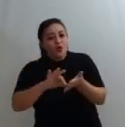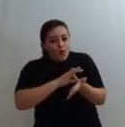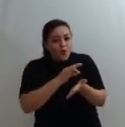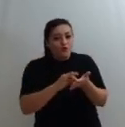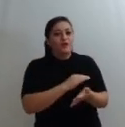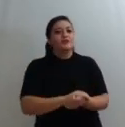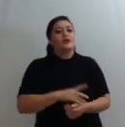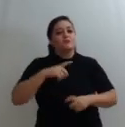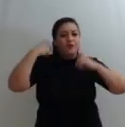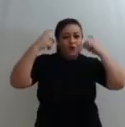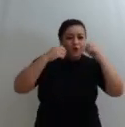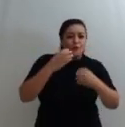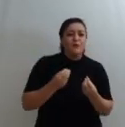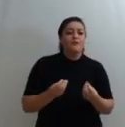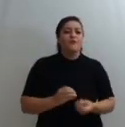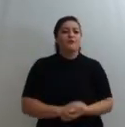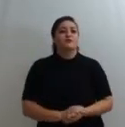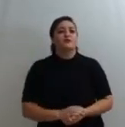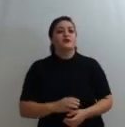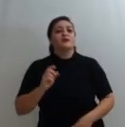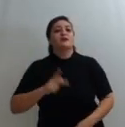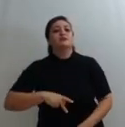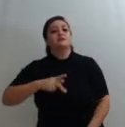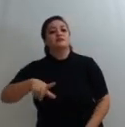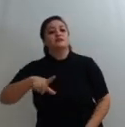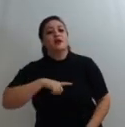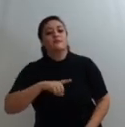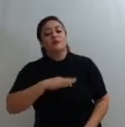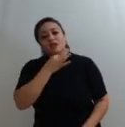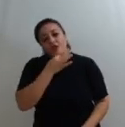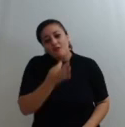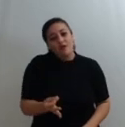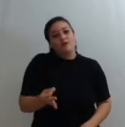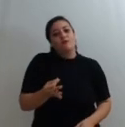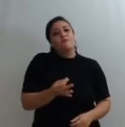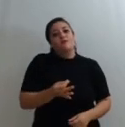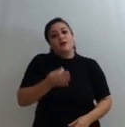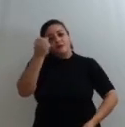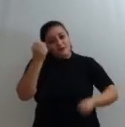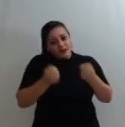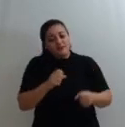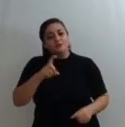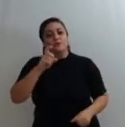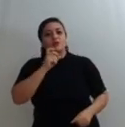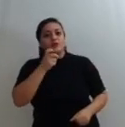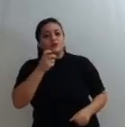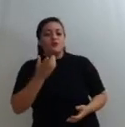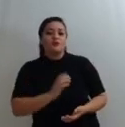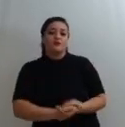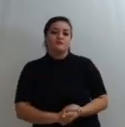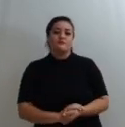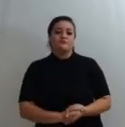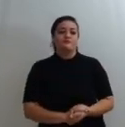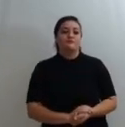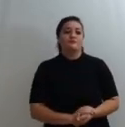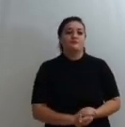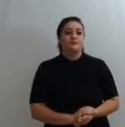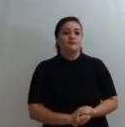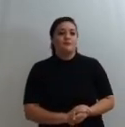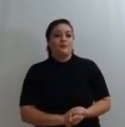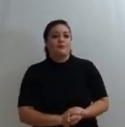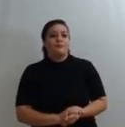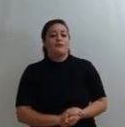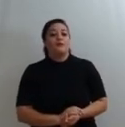tem um argumento para transportar, como no caso aqui, uma grande